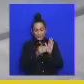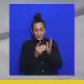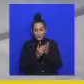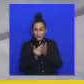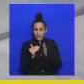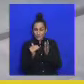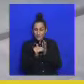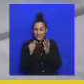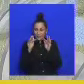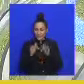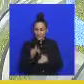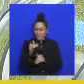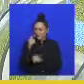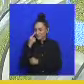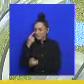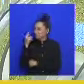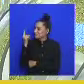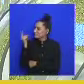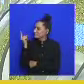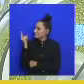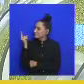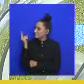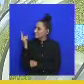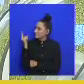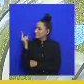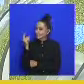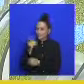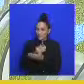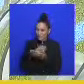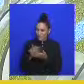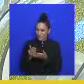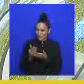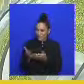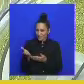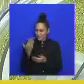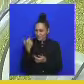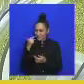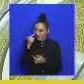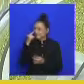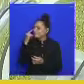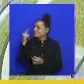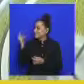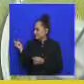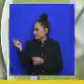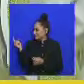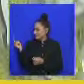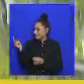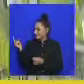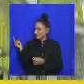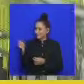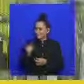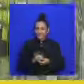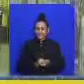fim, hein? Bolas posicionadas e nós vamos começar valendo!